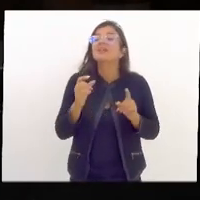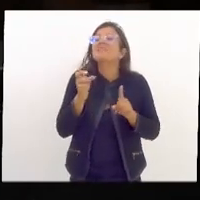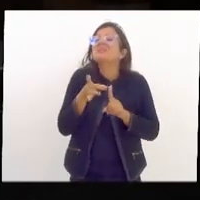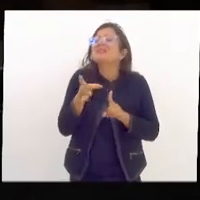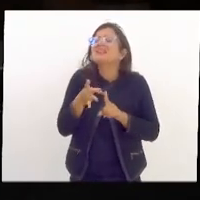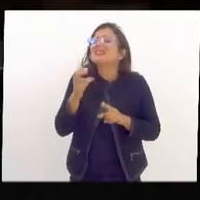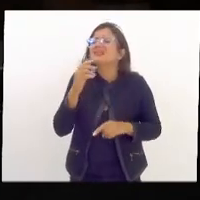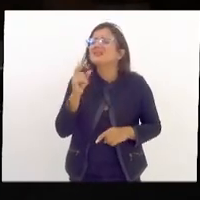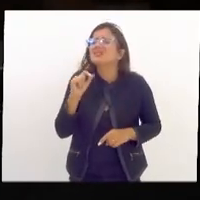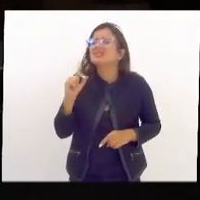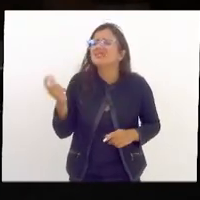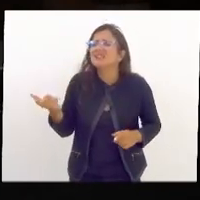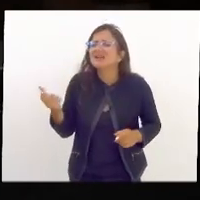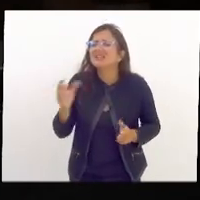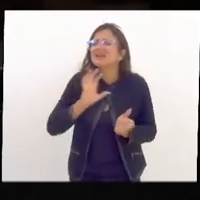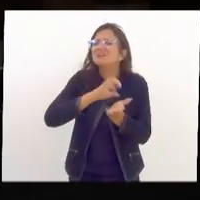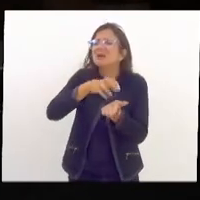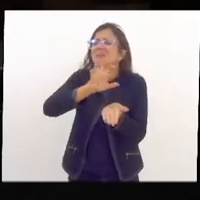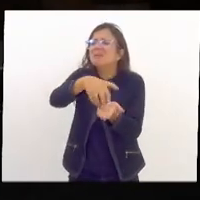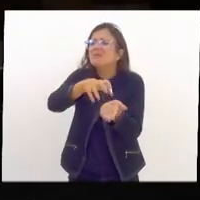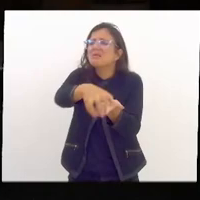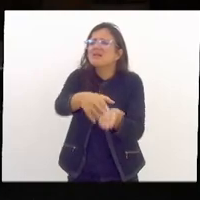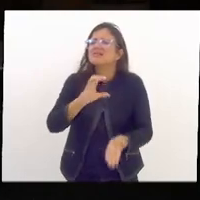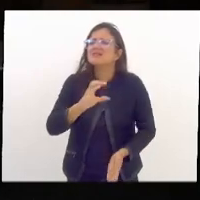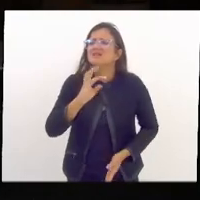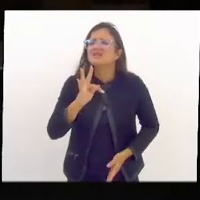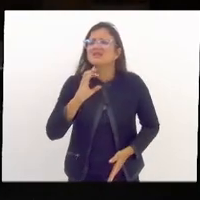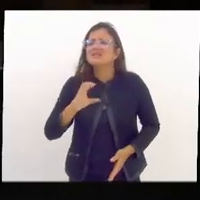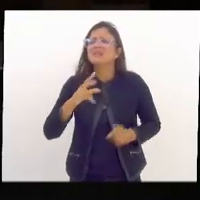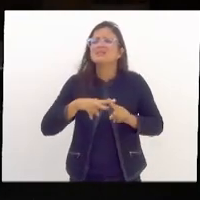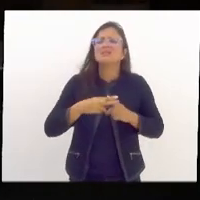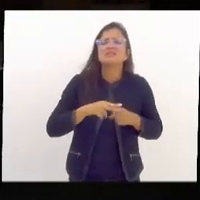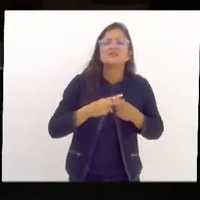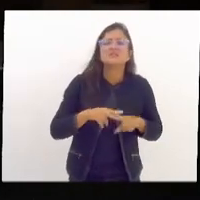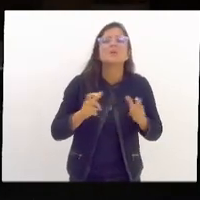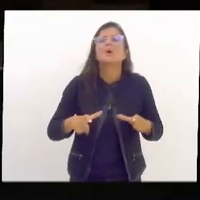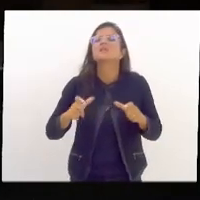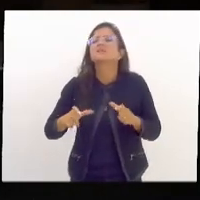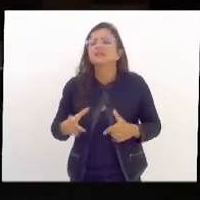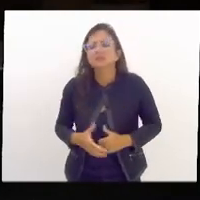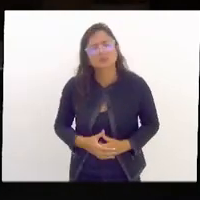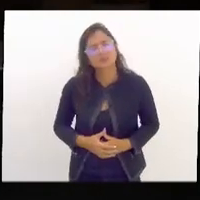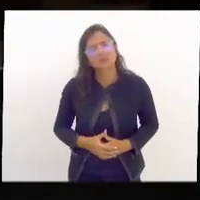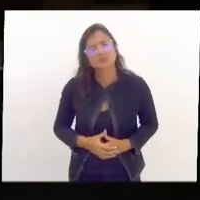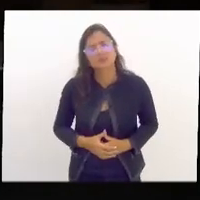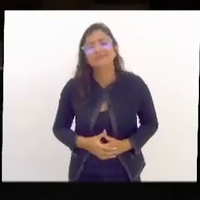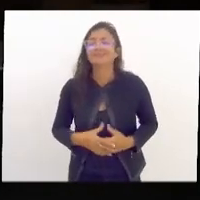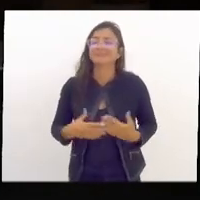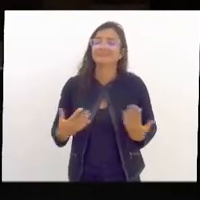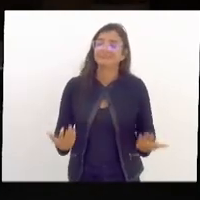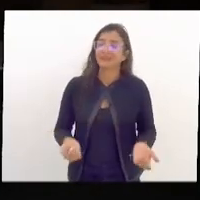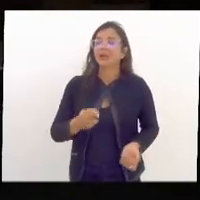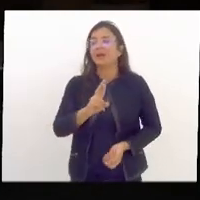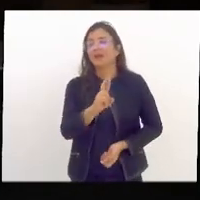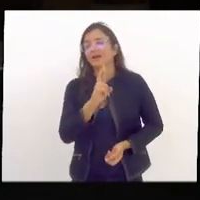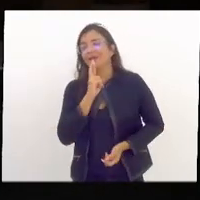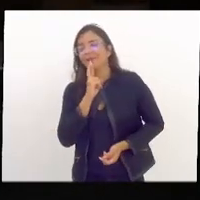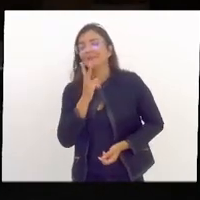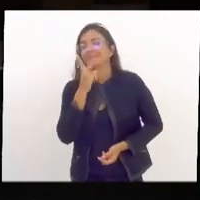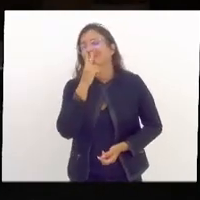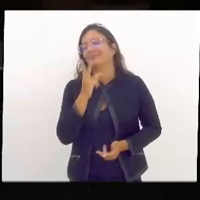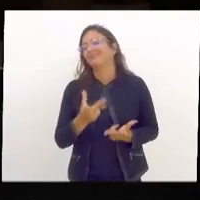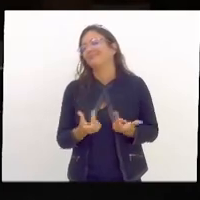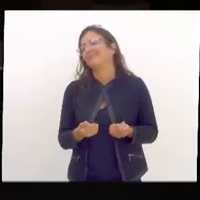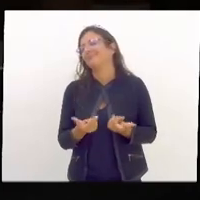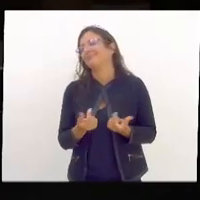essa? Quantas unidades tem da CTC que foi feita a manutenção dessa blindagem? Não diz. Então, a resposta que nos foi remetida, tal dos